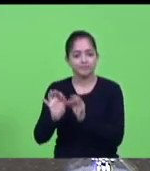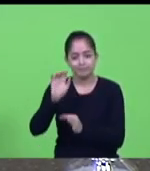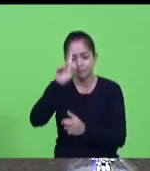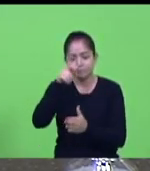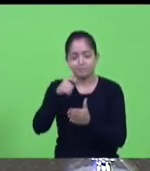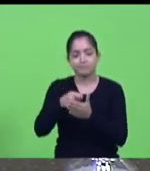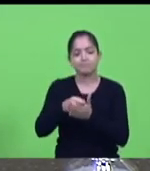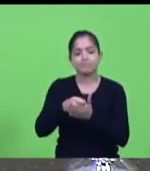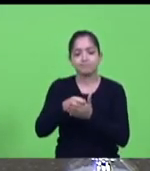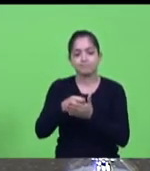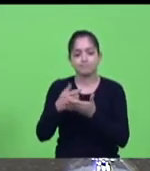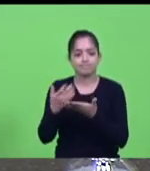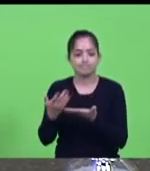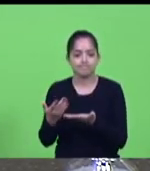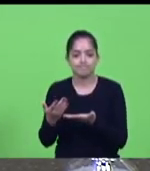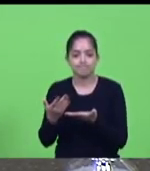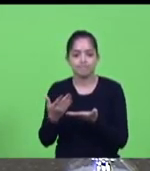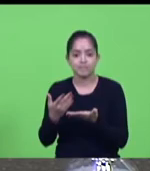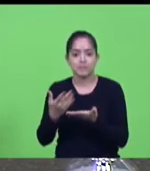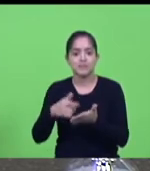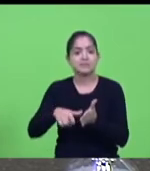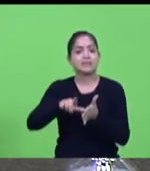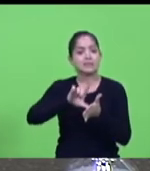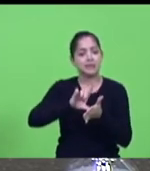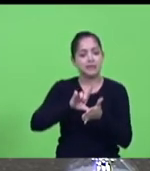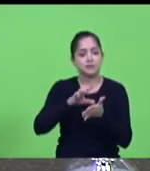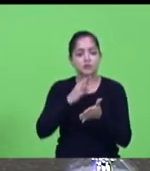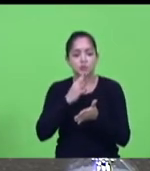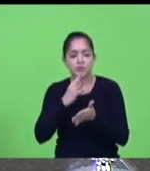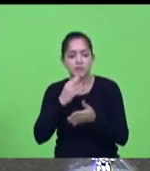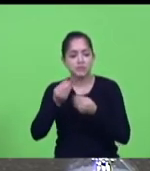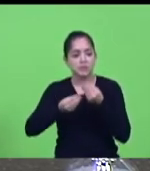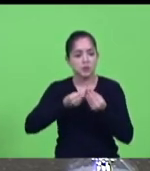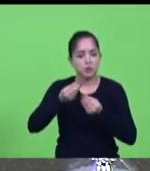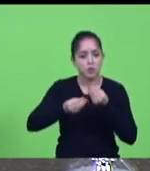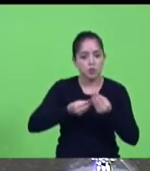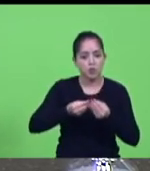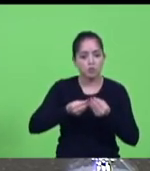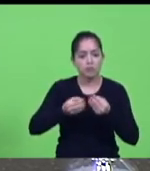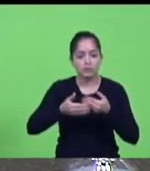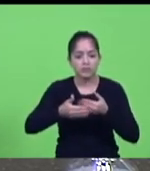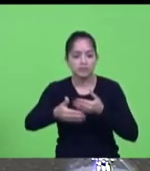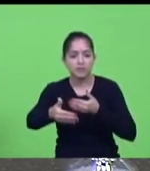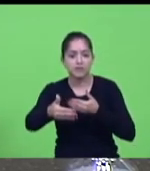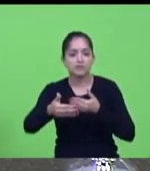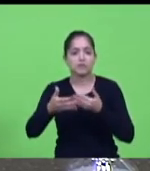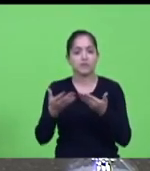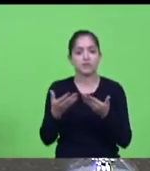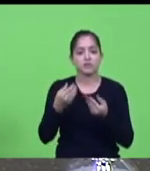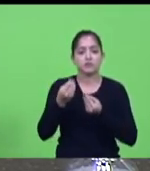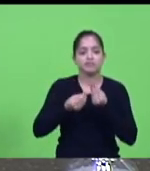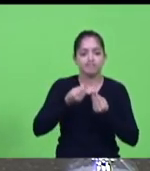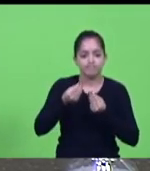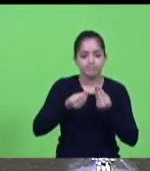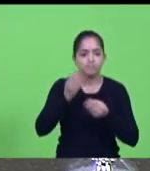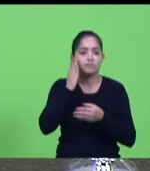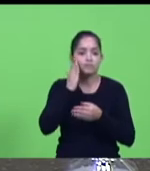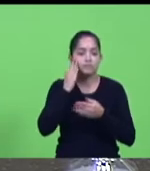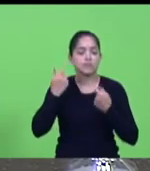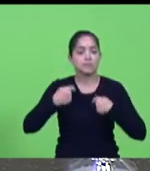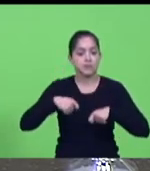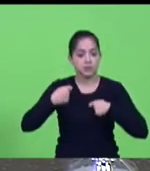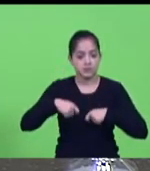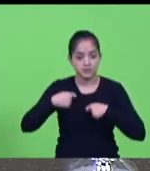decisões sem conhecer dos gravíssimos efeitos econômicos e sociais que elas